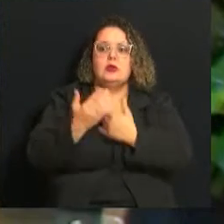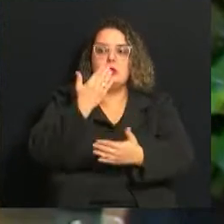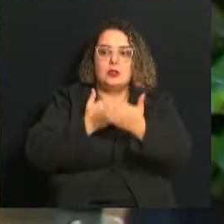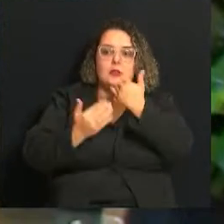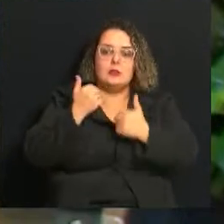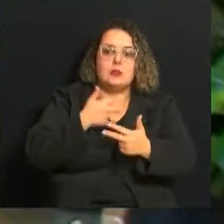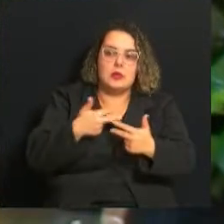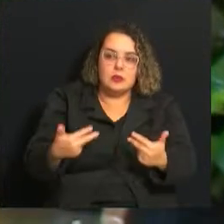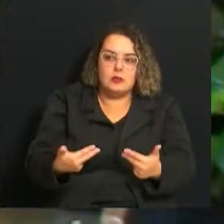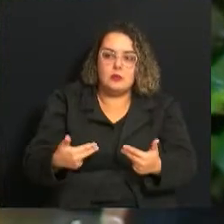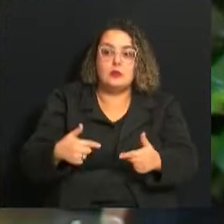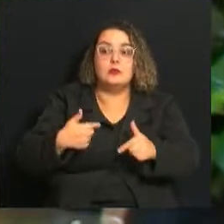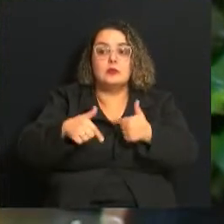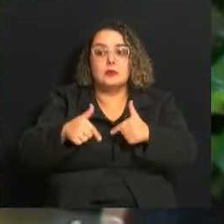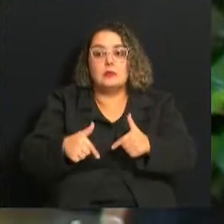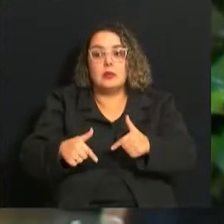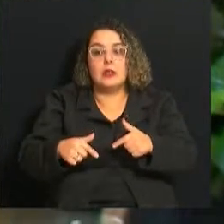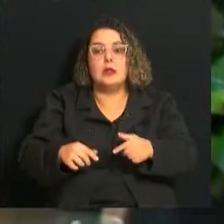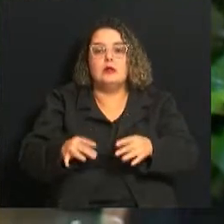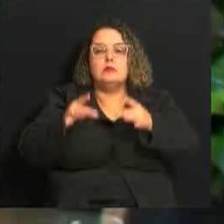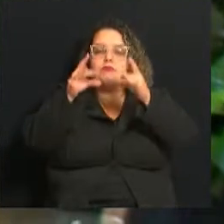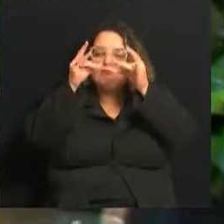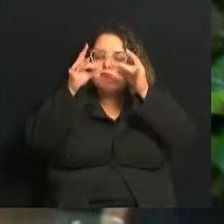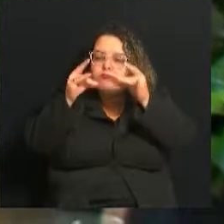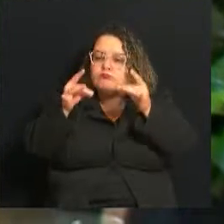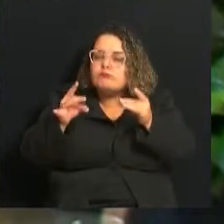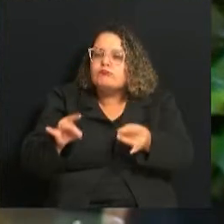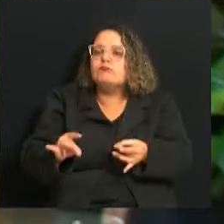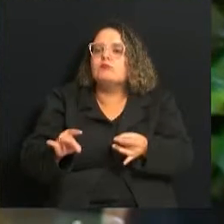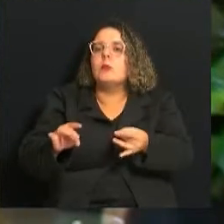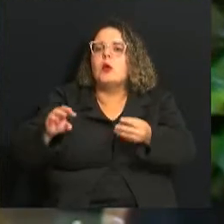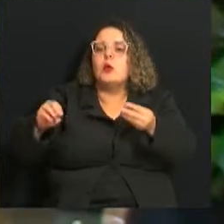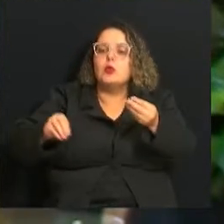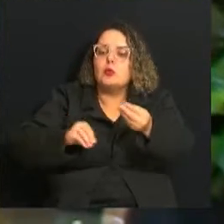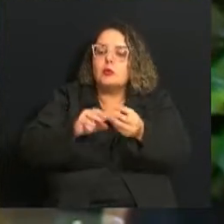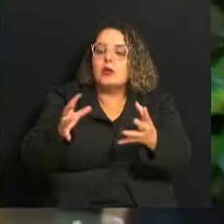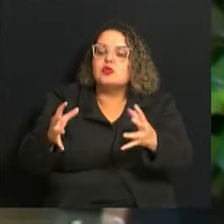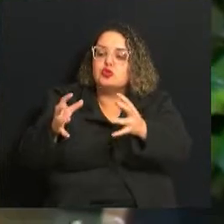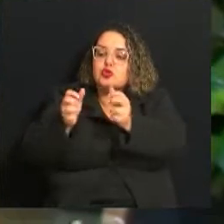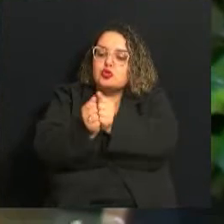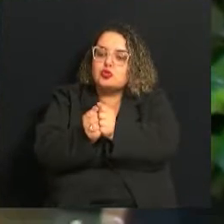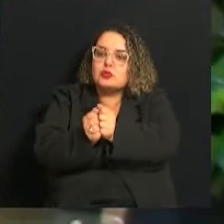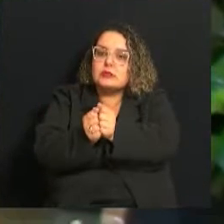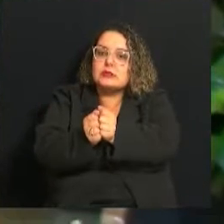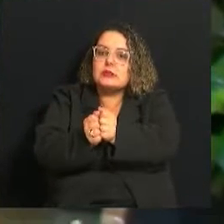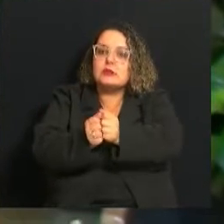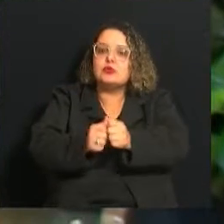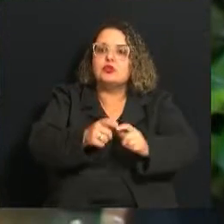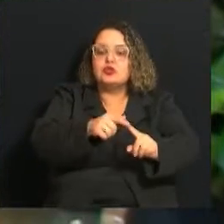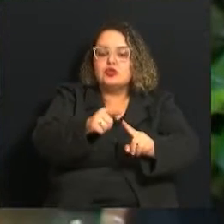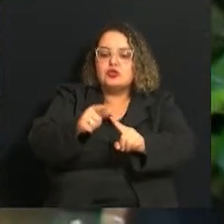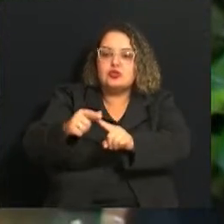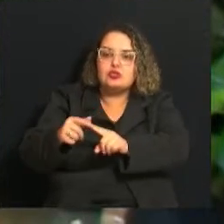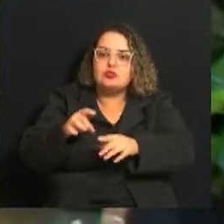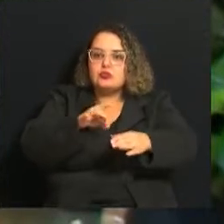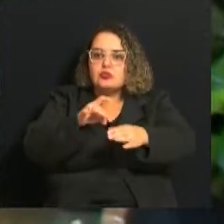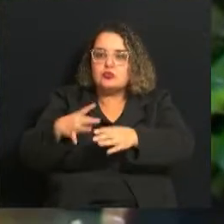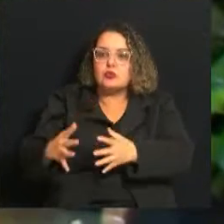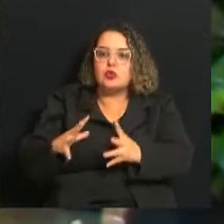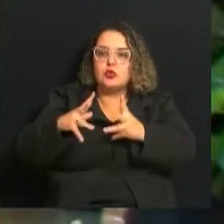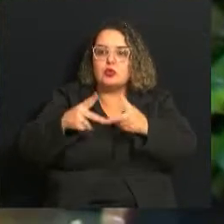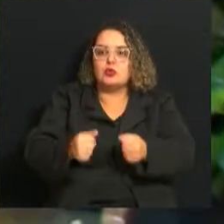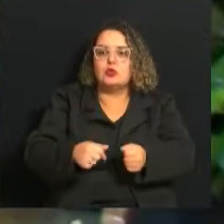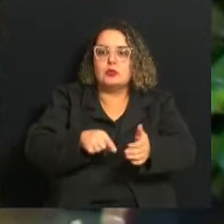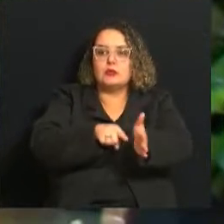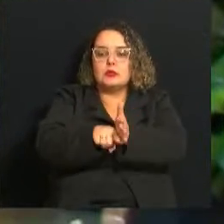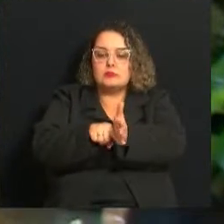trabalho criterioso, tanto no cruzamento das espécies, como todo o aparato químico e toda a parte de